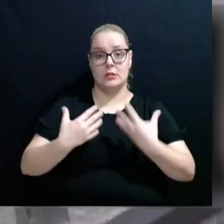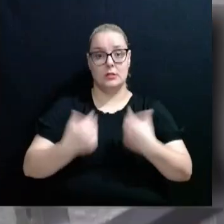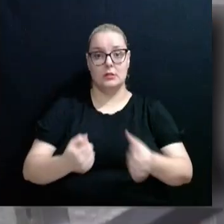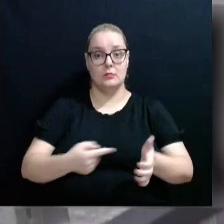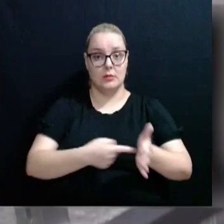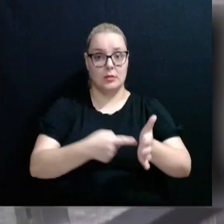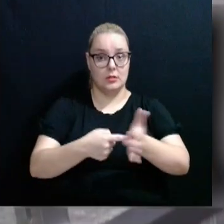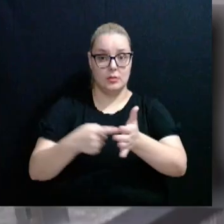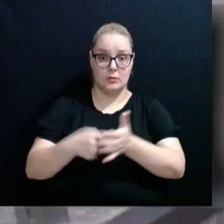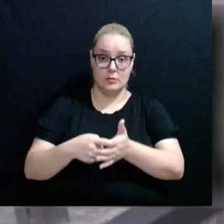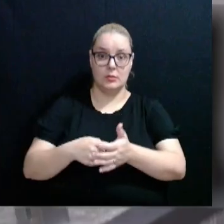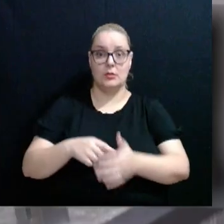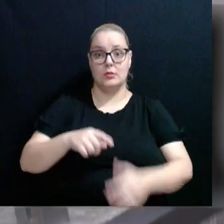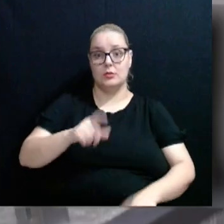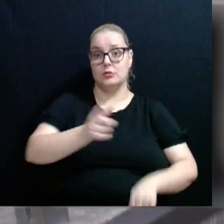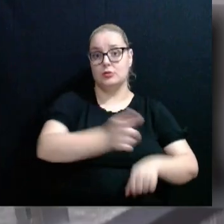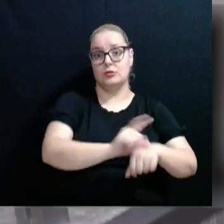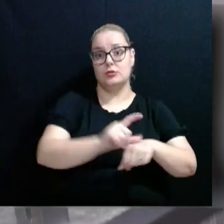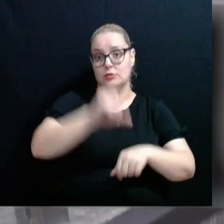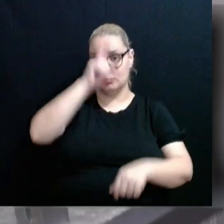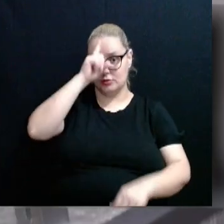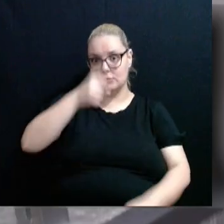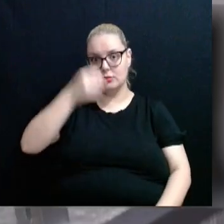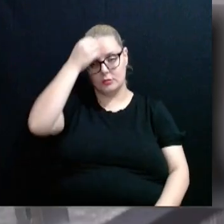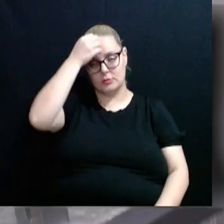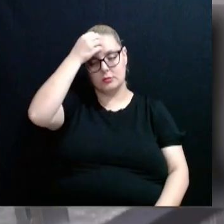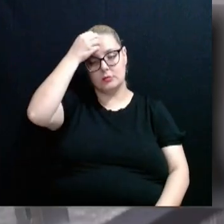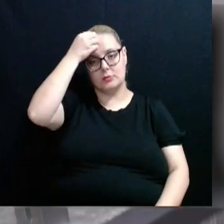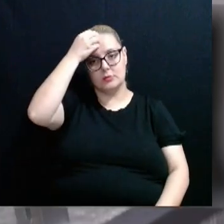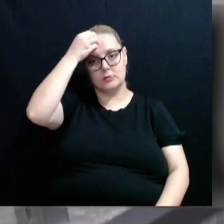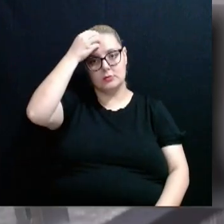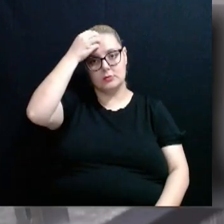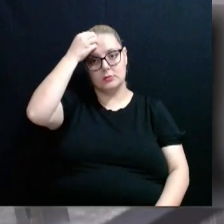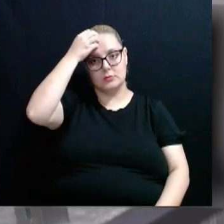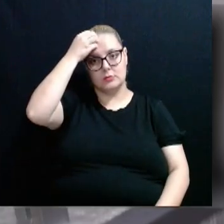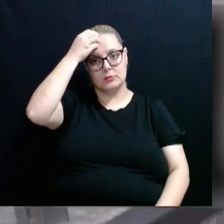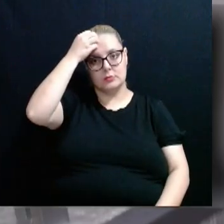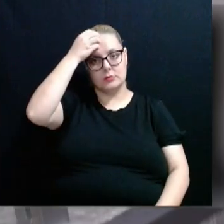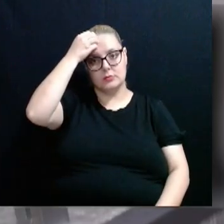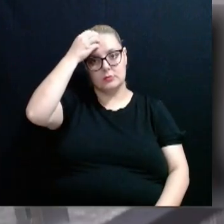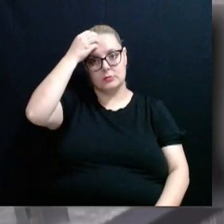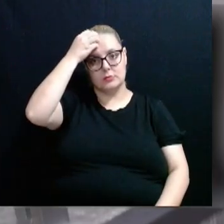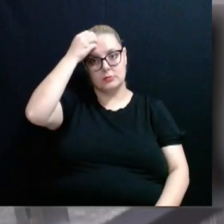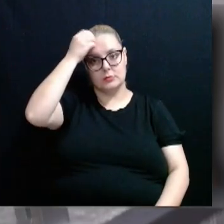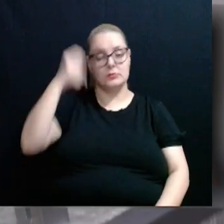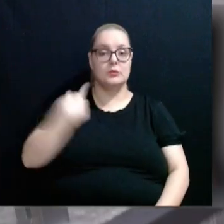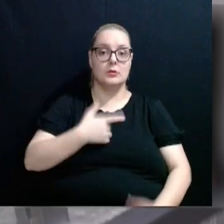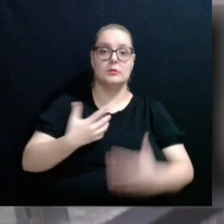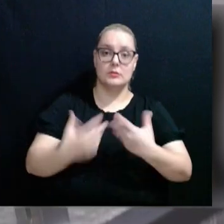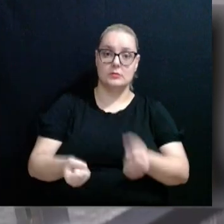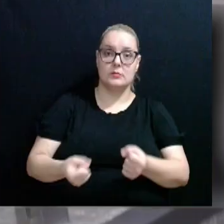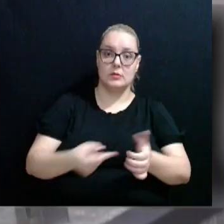comerciantes. Há um outro aspecto que é muito importante também, que nós temos recebido denúncias de